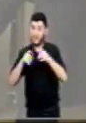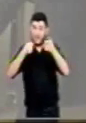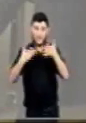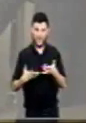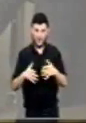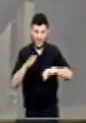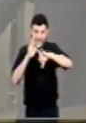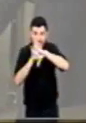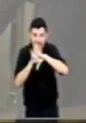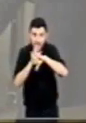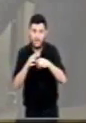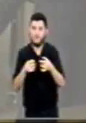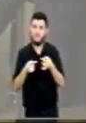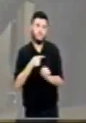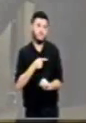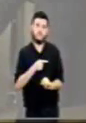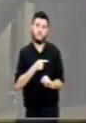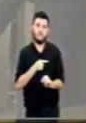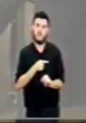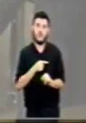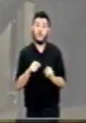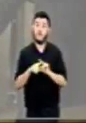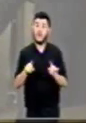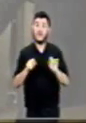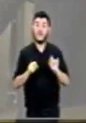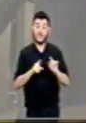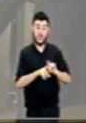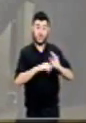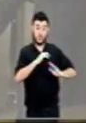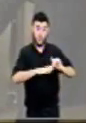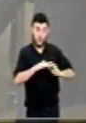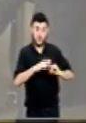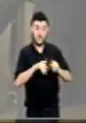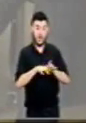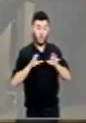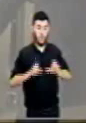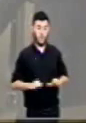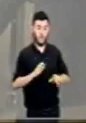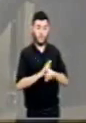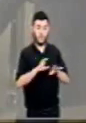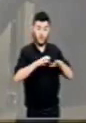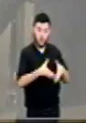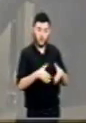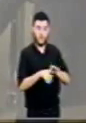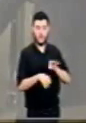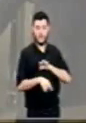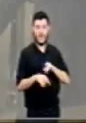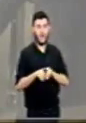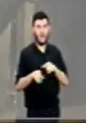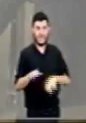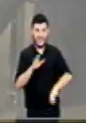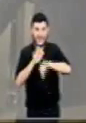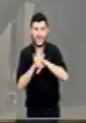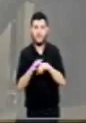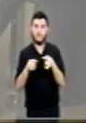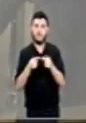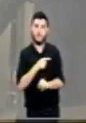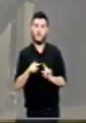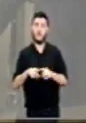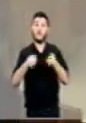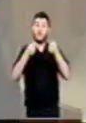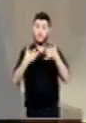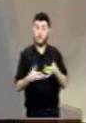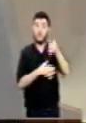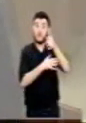atitudes e as condutas imputadas a esses policiais legislativos. Repita-se, diante de tudo que foi exposto até aqui